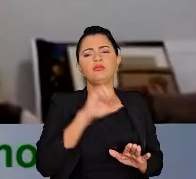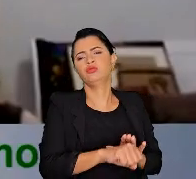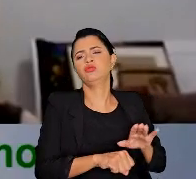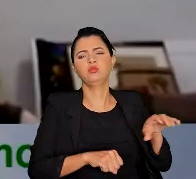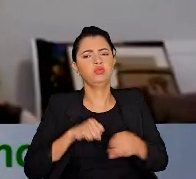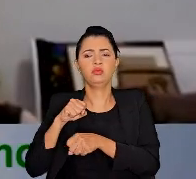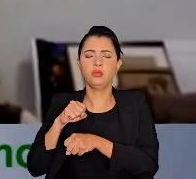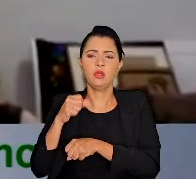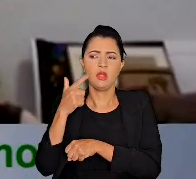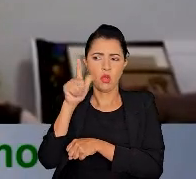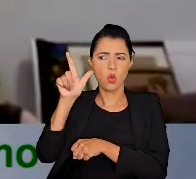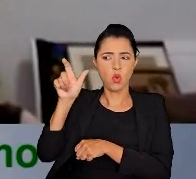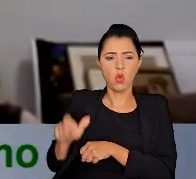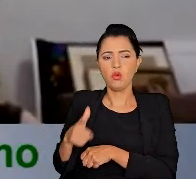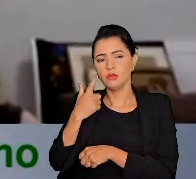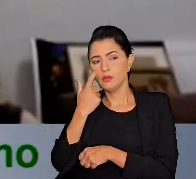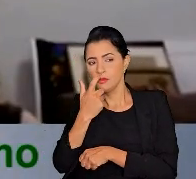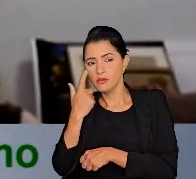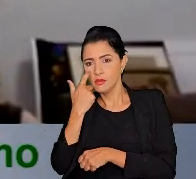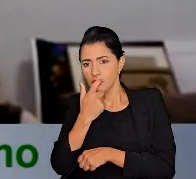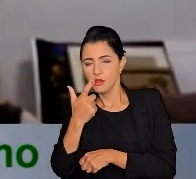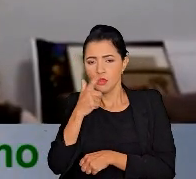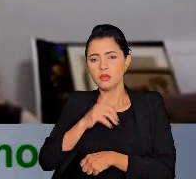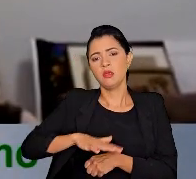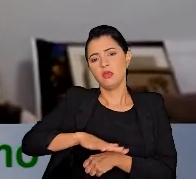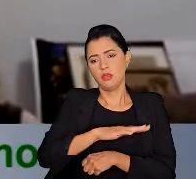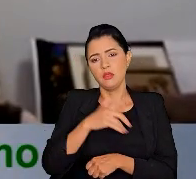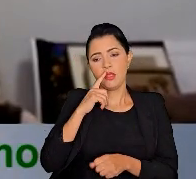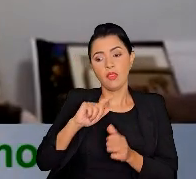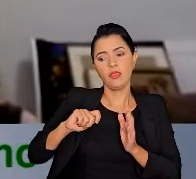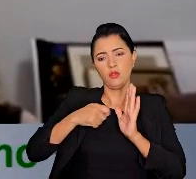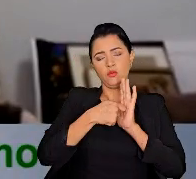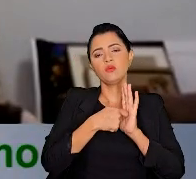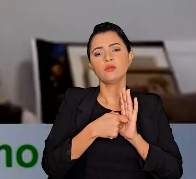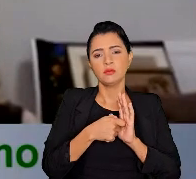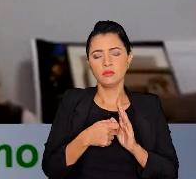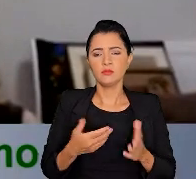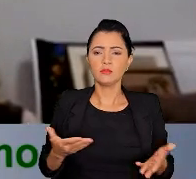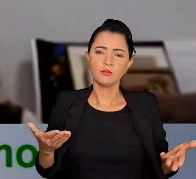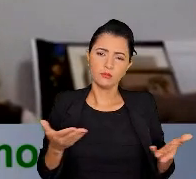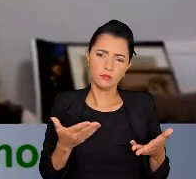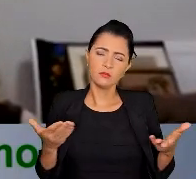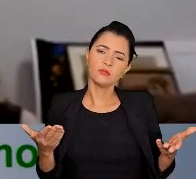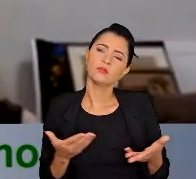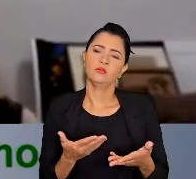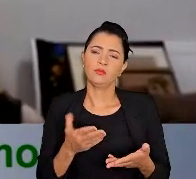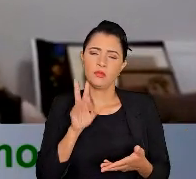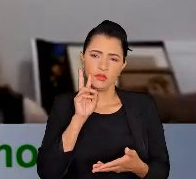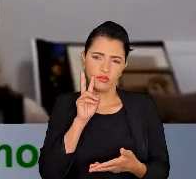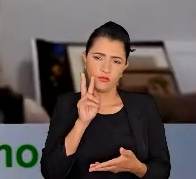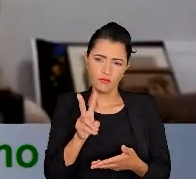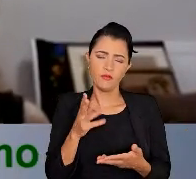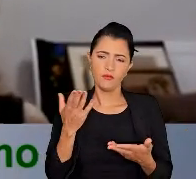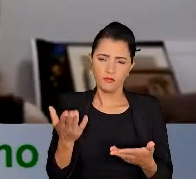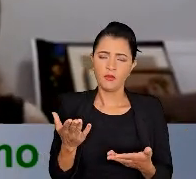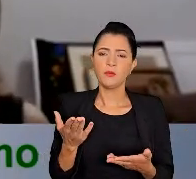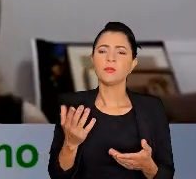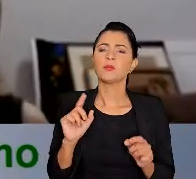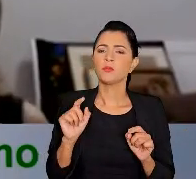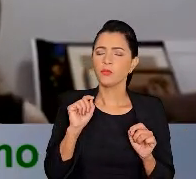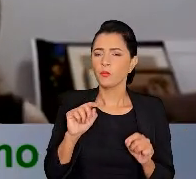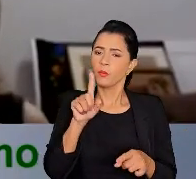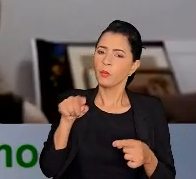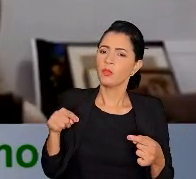que tinham interesse nessas denúncias. E, hoje em dia, a gente vê isso basicamente com um